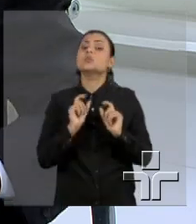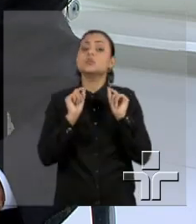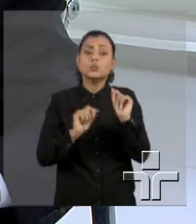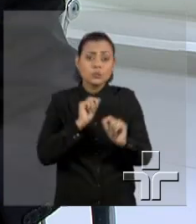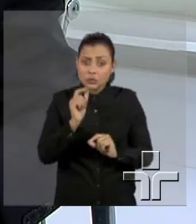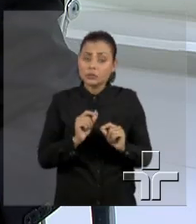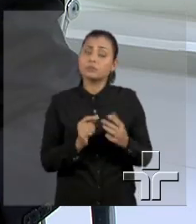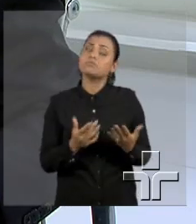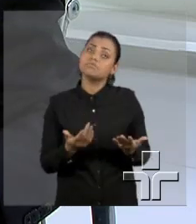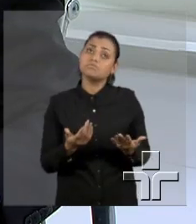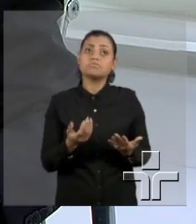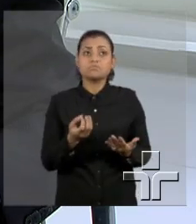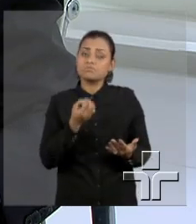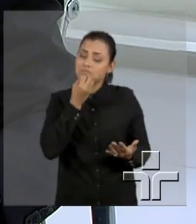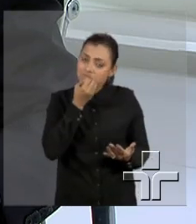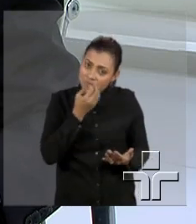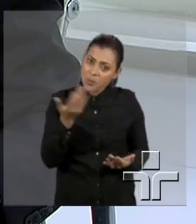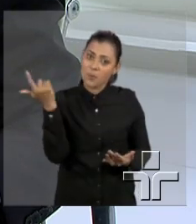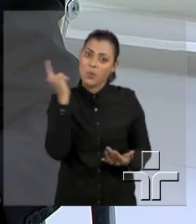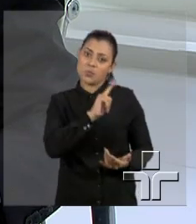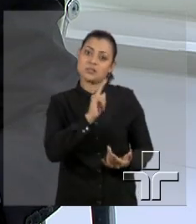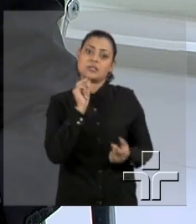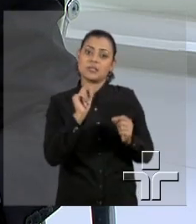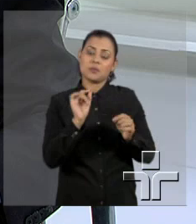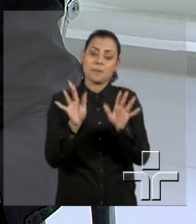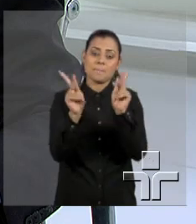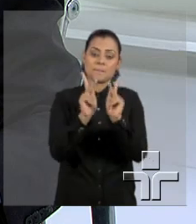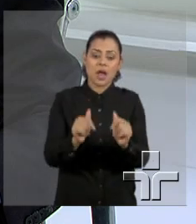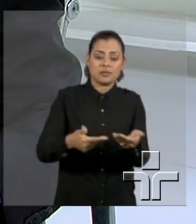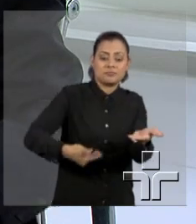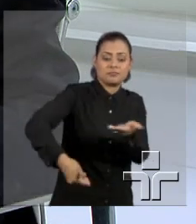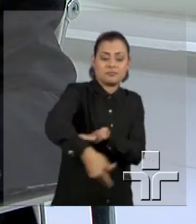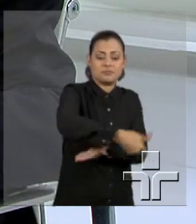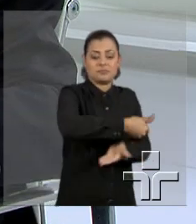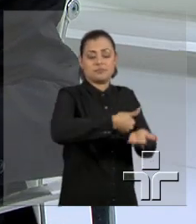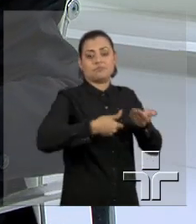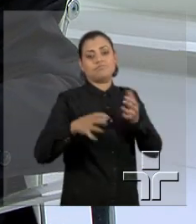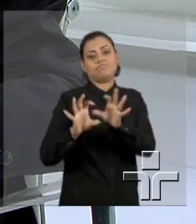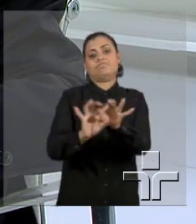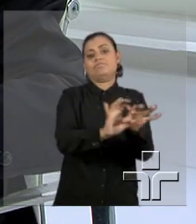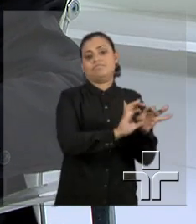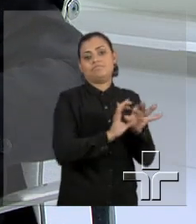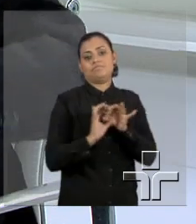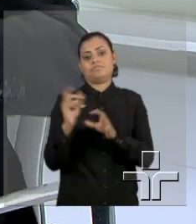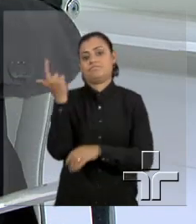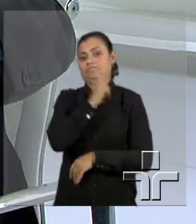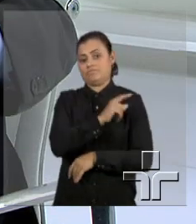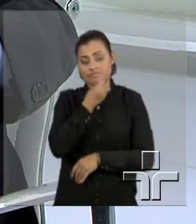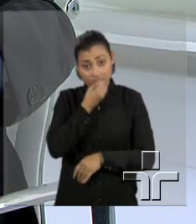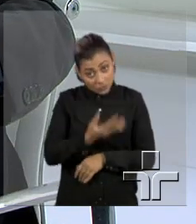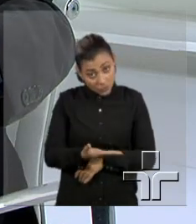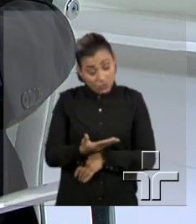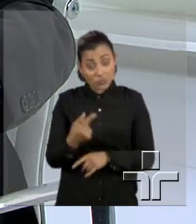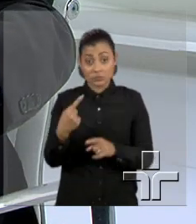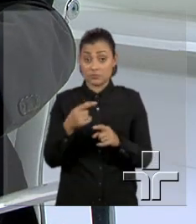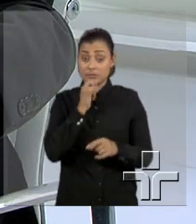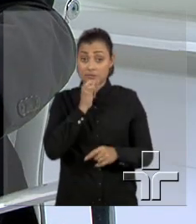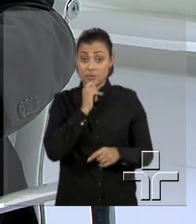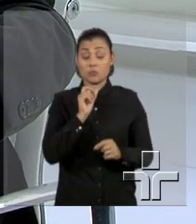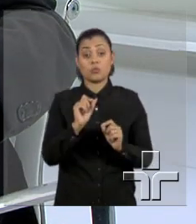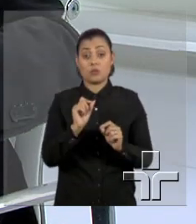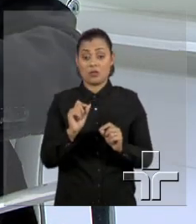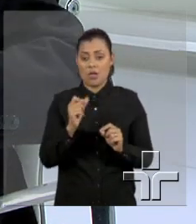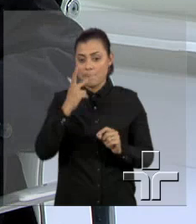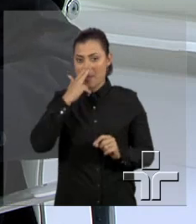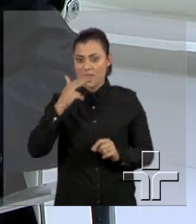fortemente, para um estado de harmonia entre os poderes. Basta que um poder não invada a área de competência